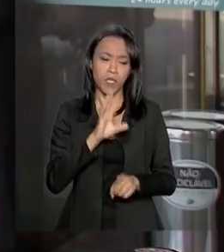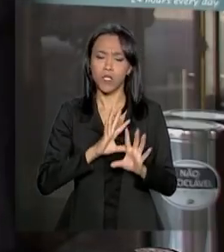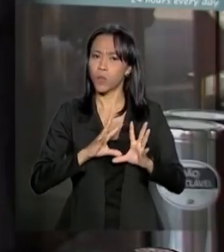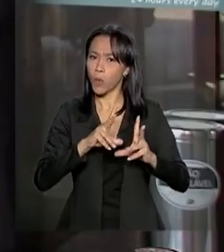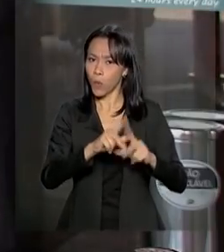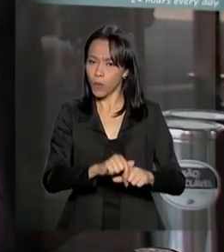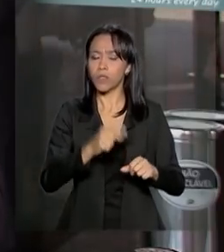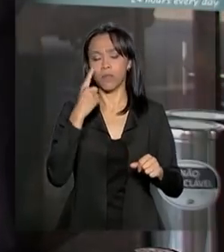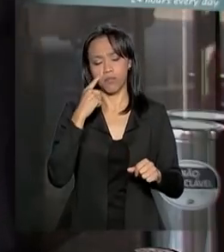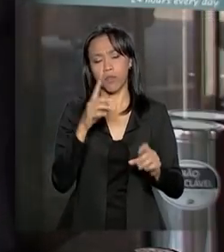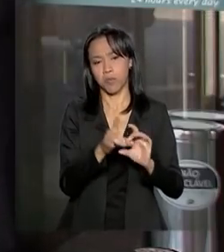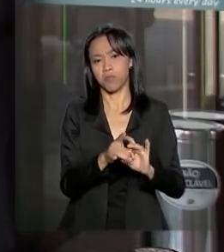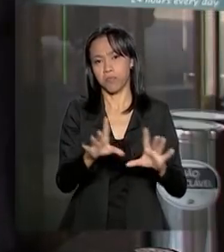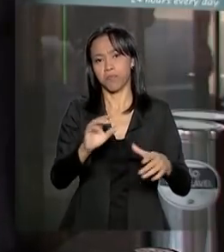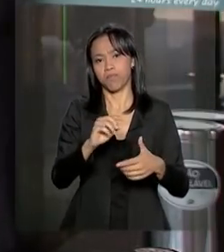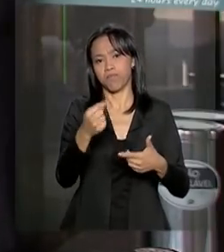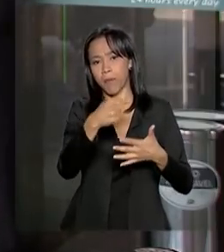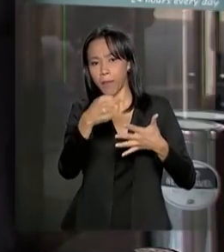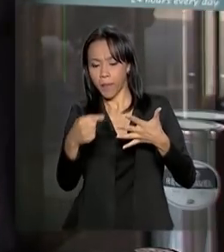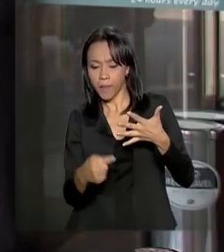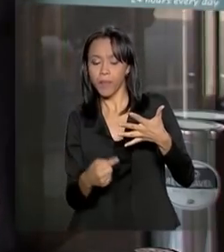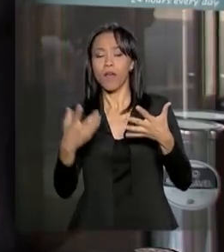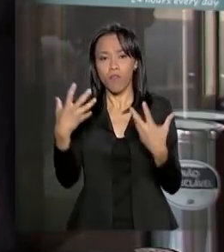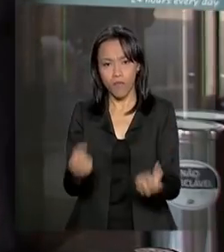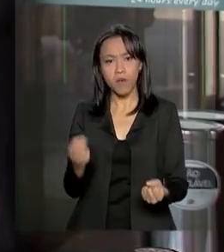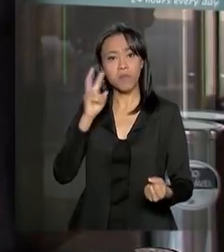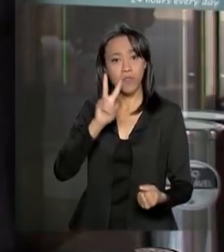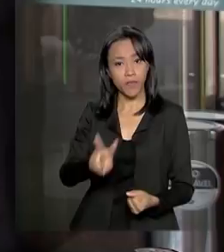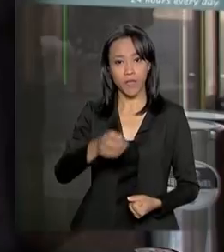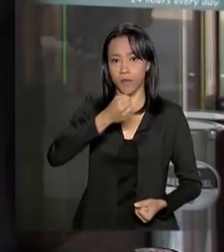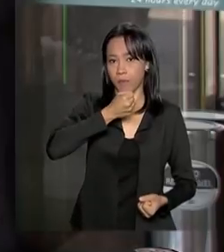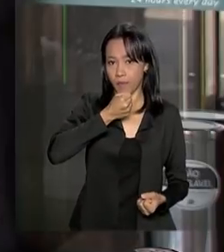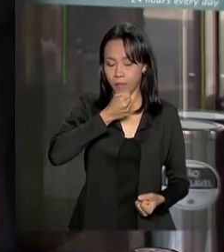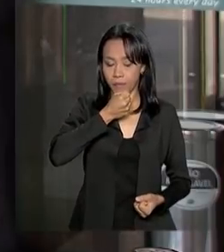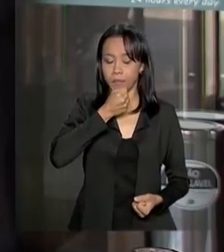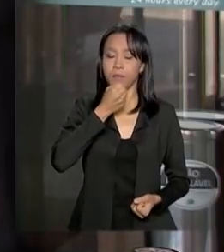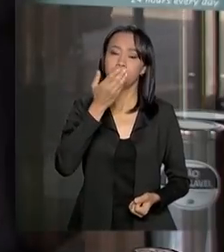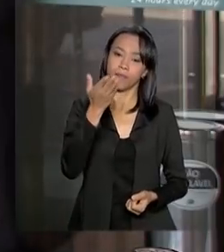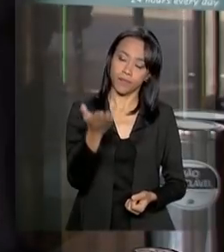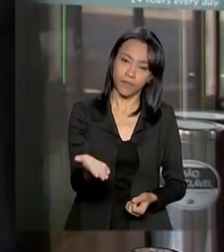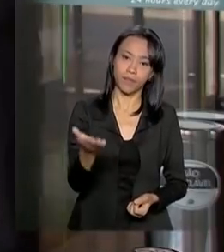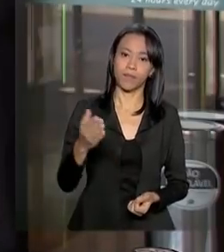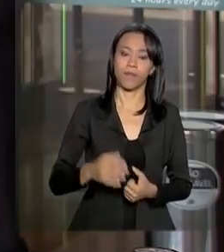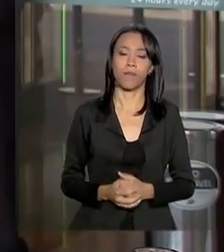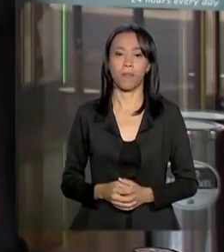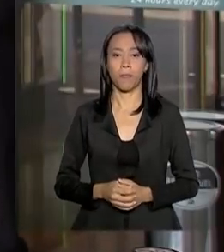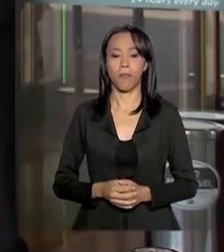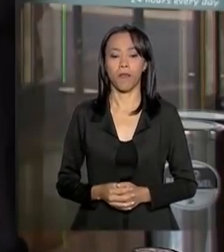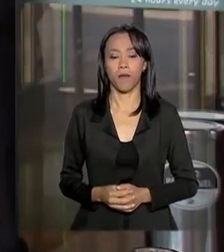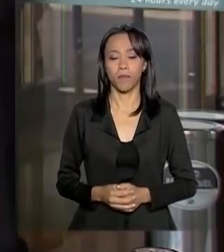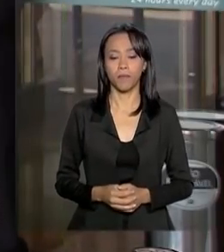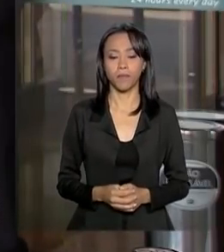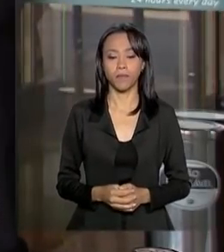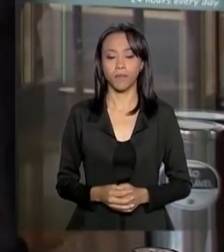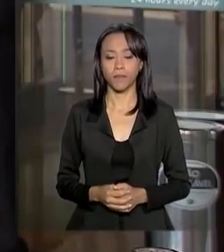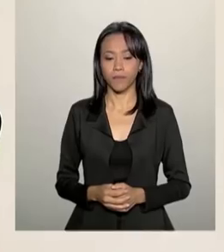medidas. Vamos ouvir a fala do general Otávio Rego Barros, porta-voz da Presidência da República.